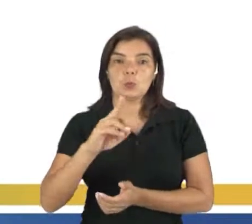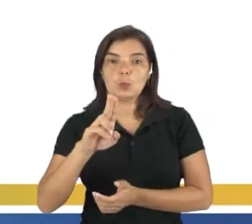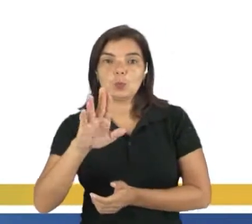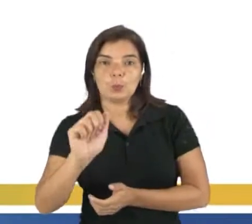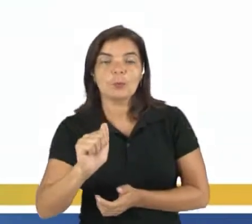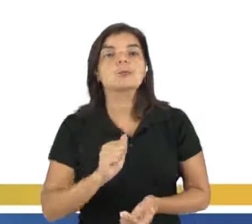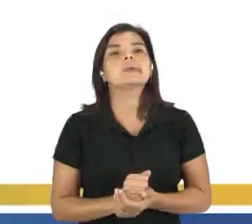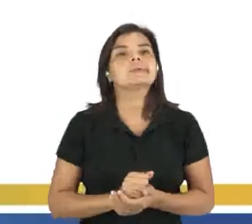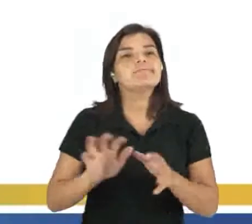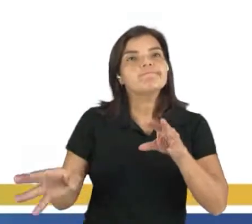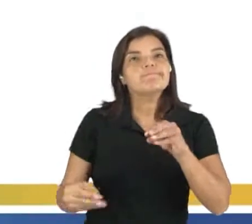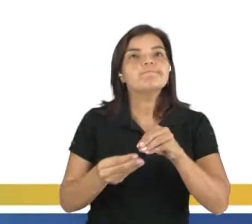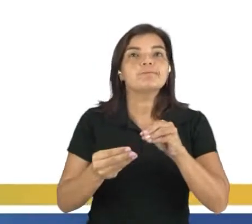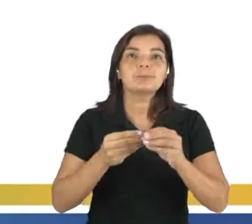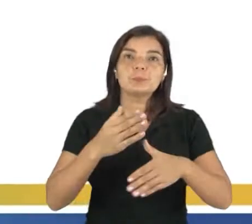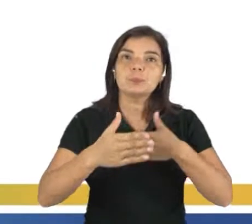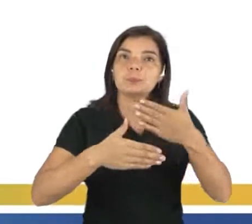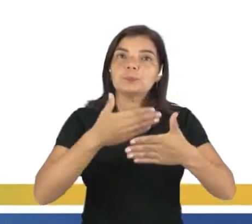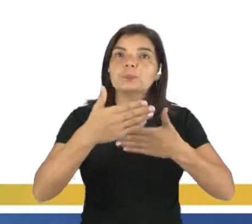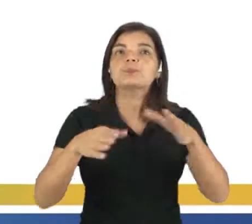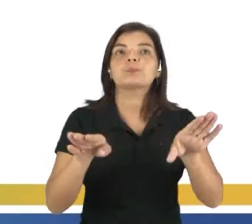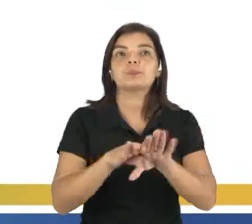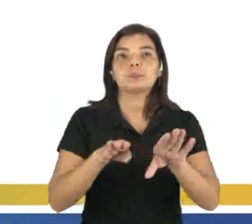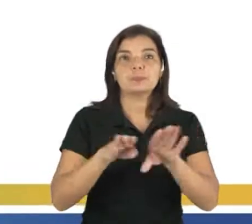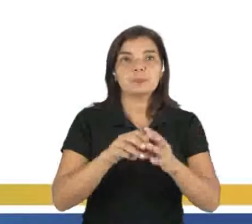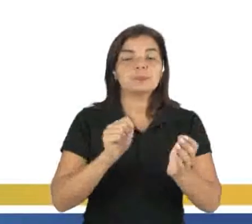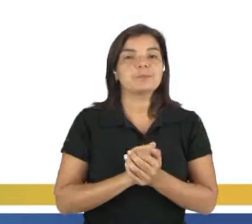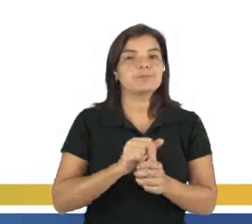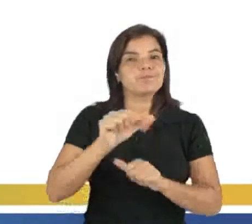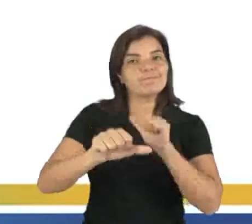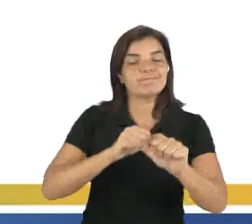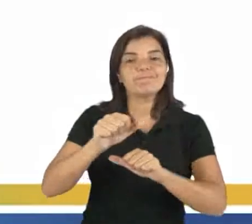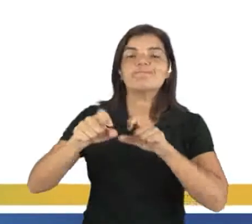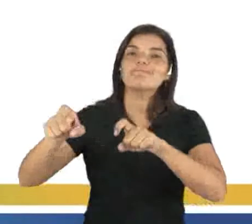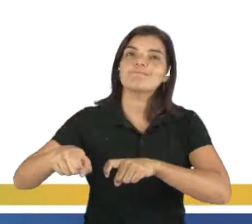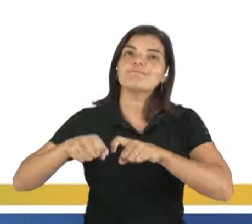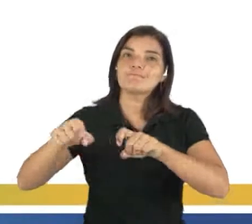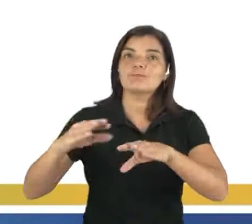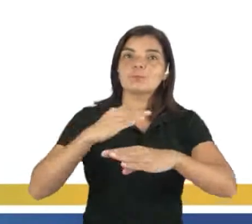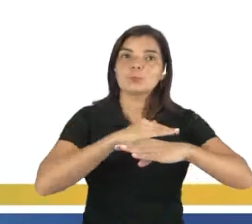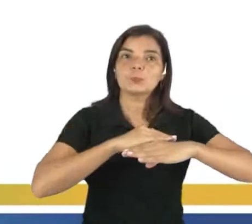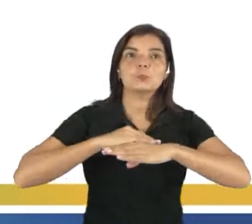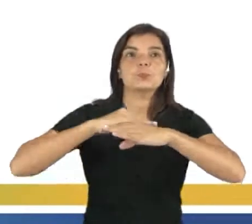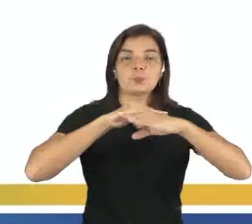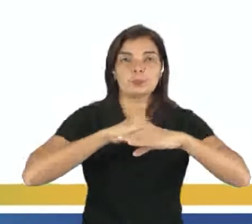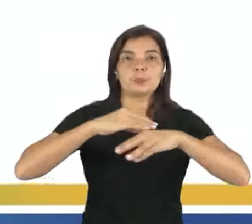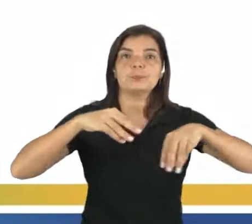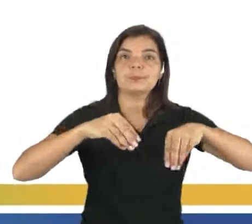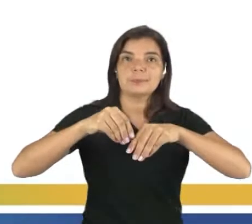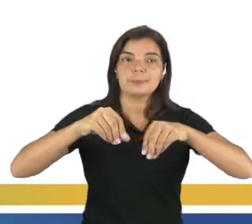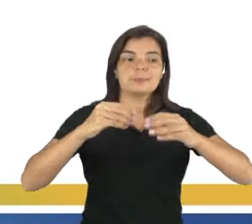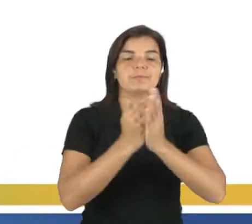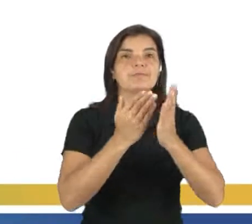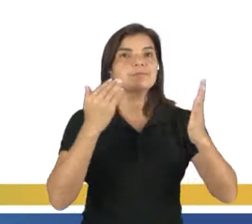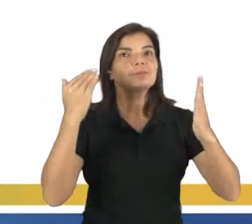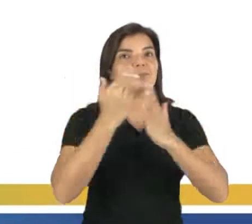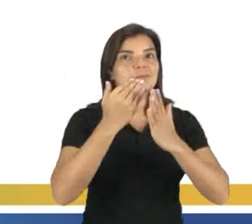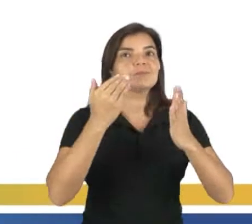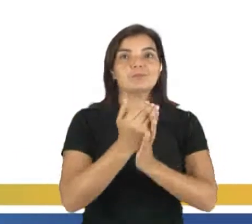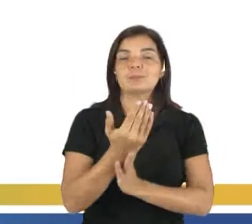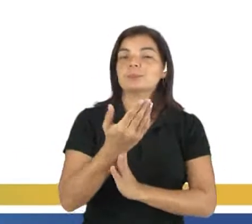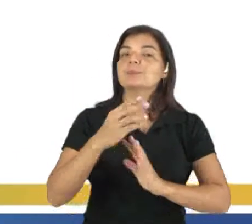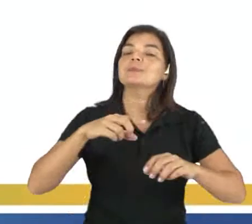conseguiu implantar o processo de reforma agrária, buscando mais igualdade na estrutura fundiária e